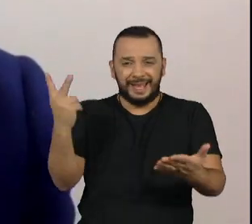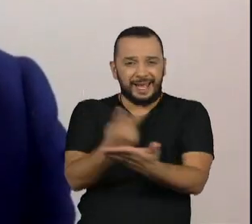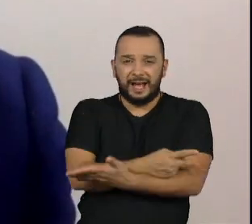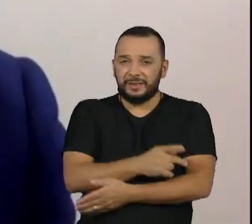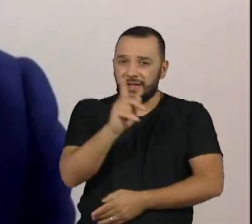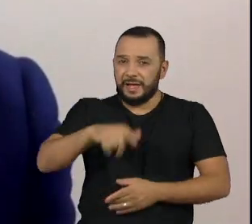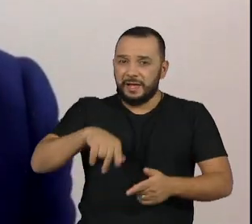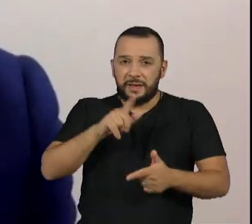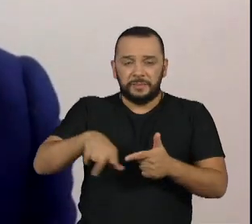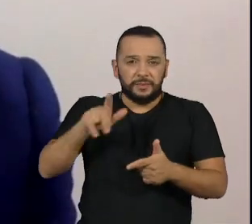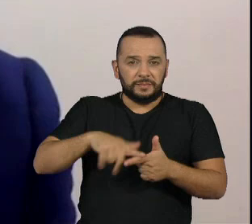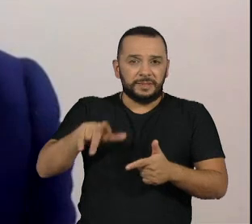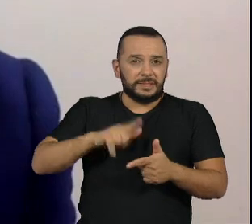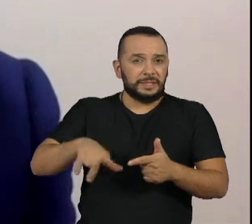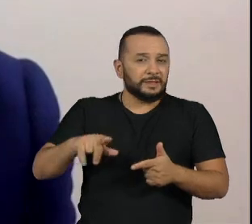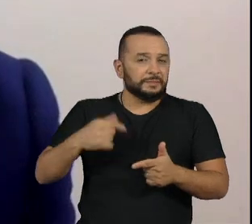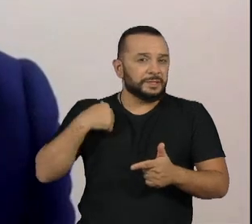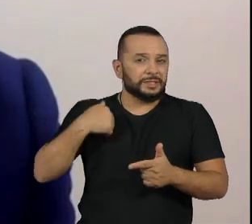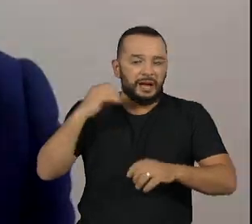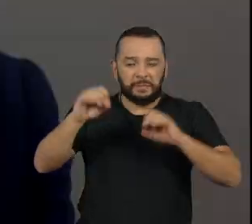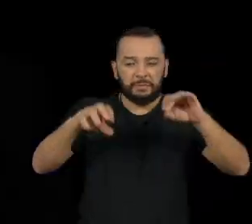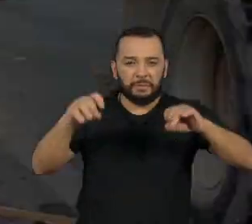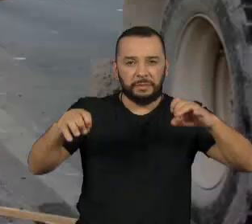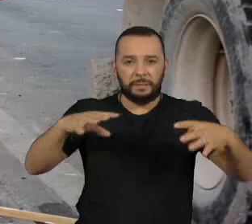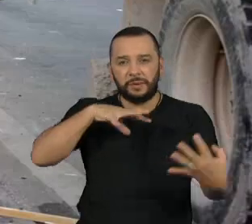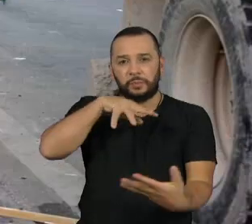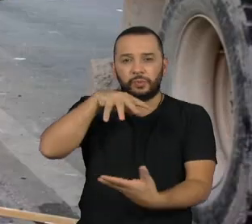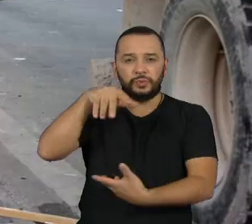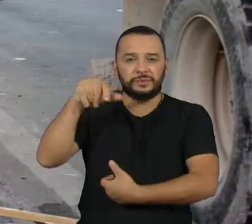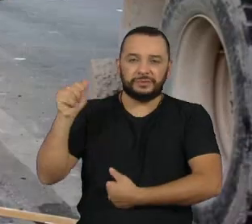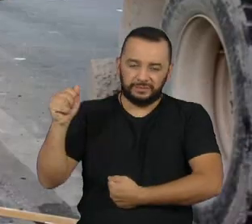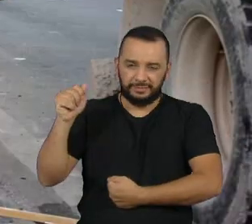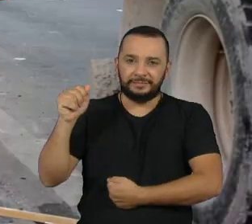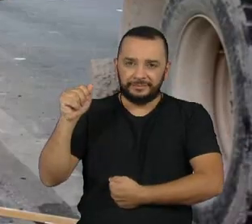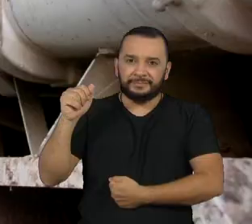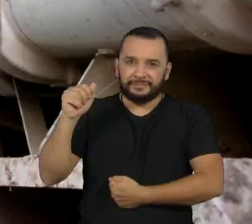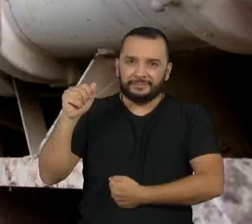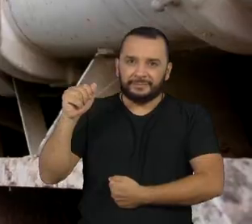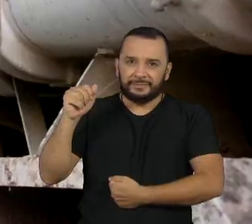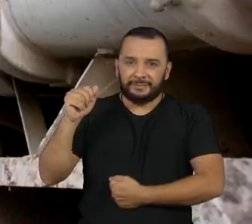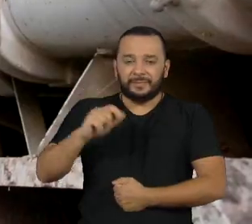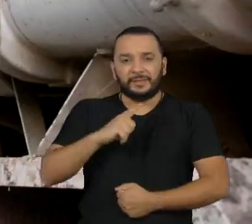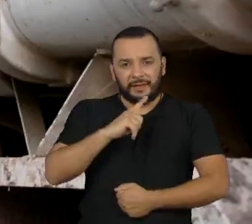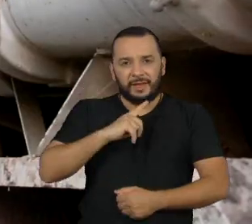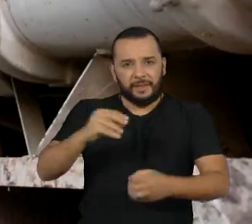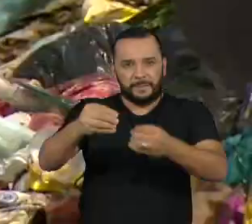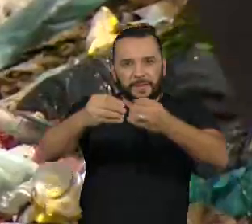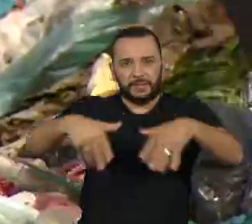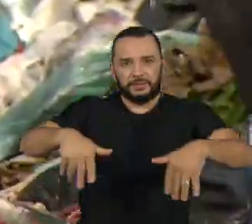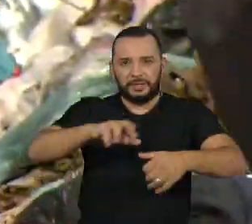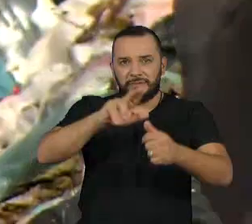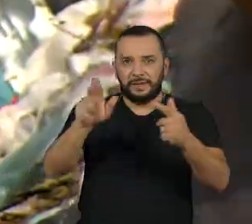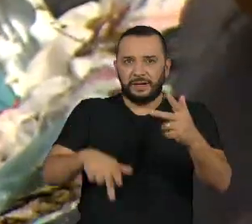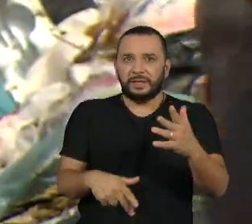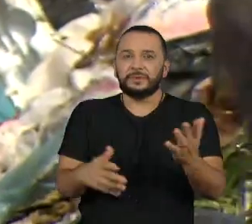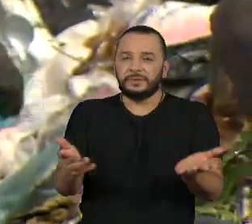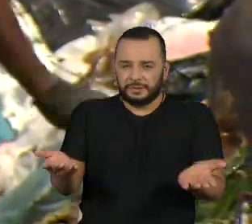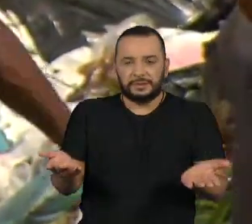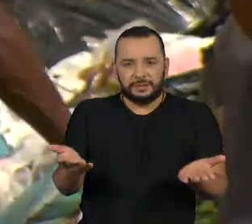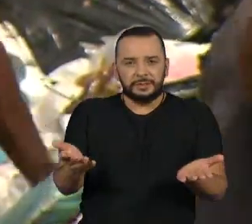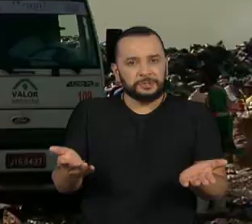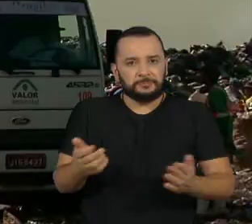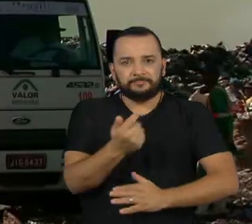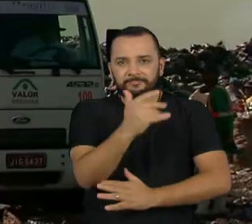de poluição no mundo atualmente e que traz ali diversos impactos no meio ambiente,